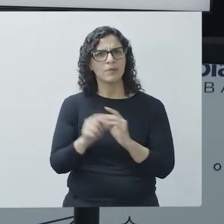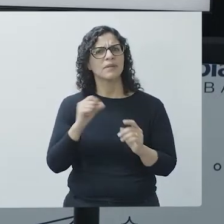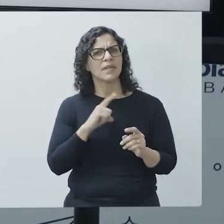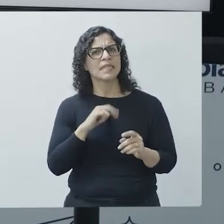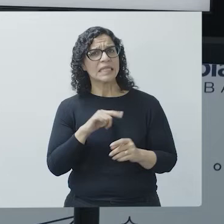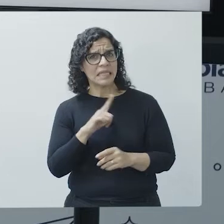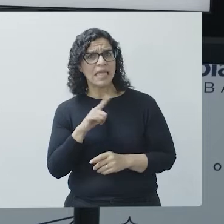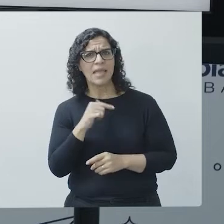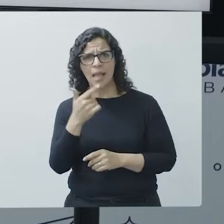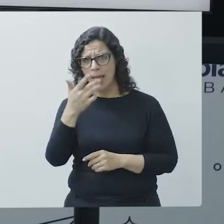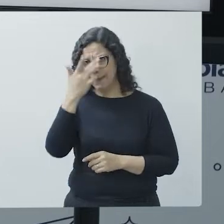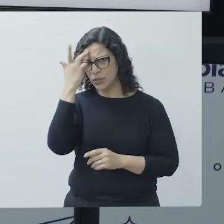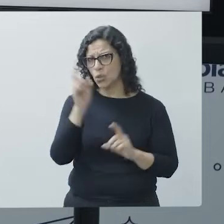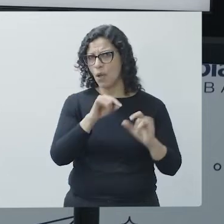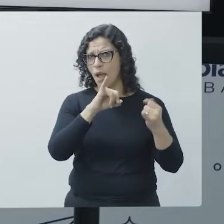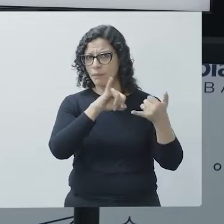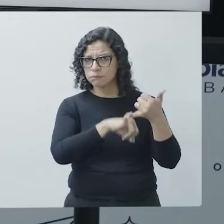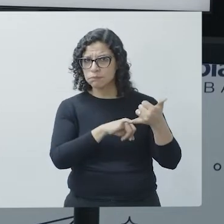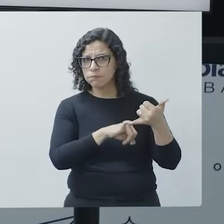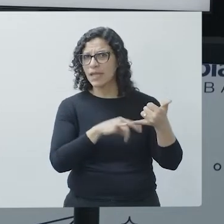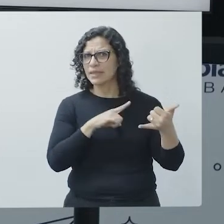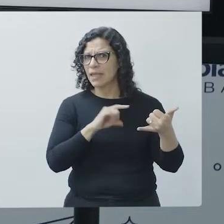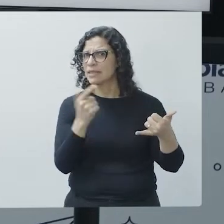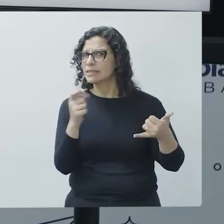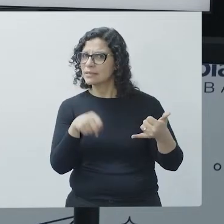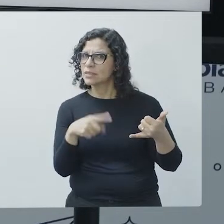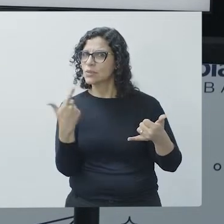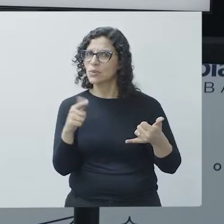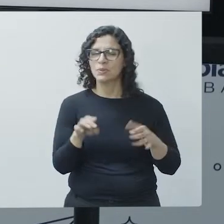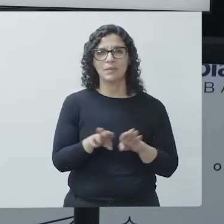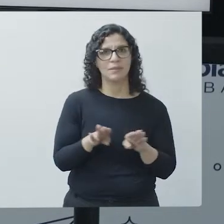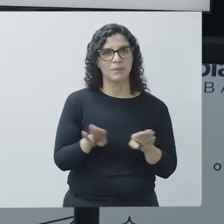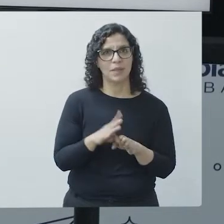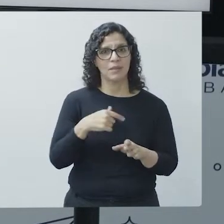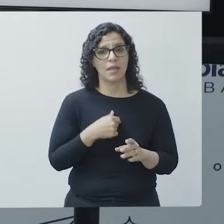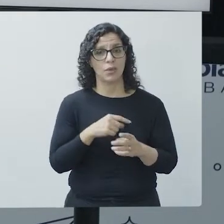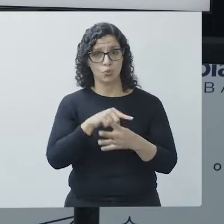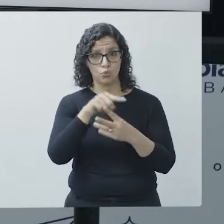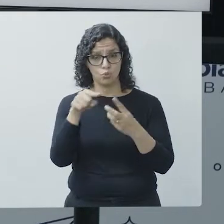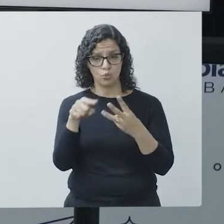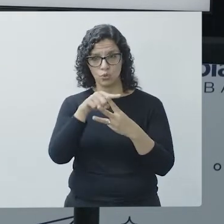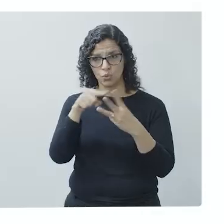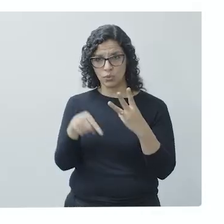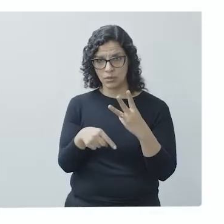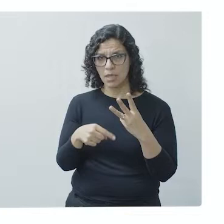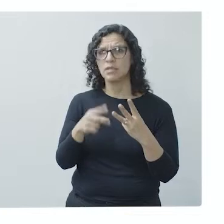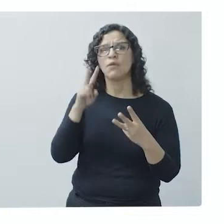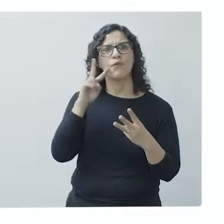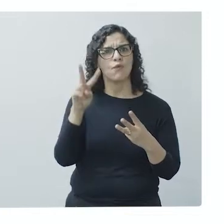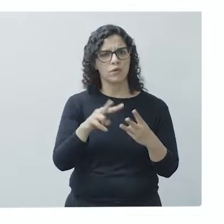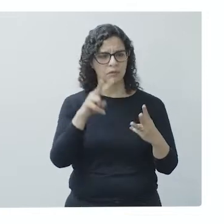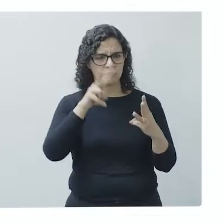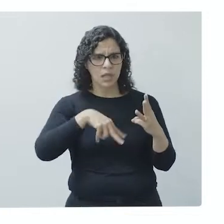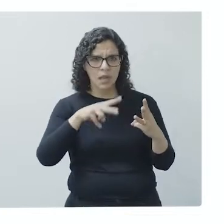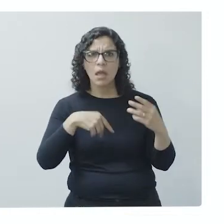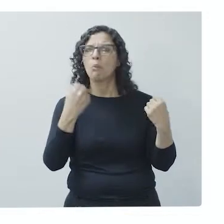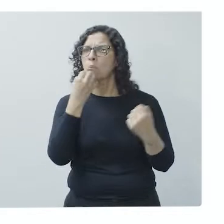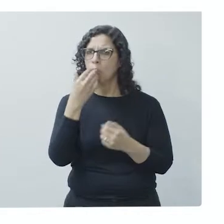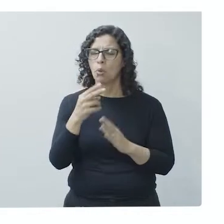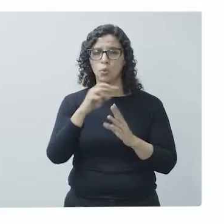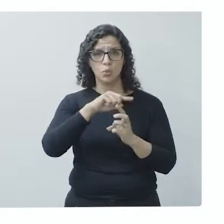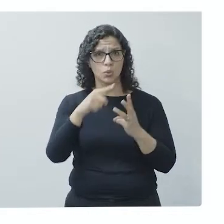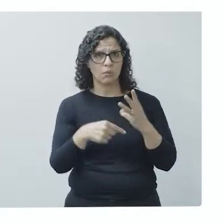se existe ou não essa traição. Indico para vocês, essas três obras que estão ali, eu indico para vocês, são obras